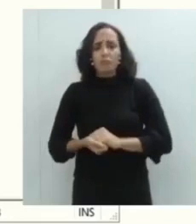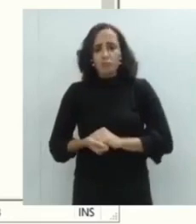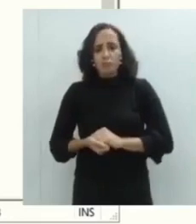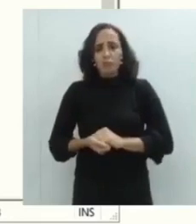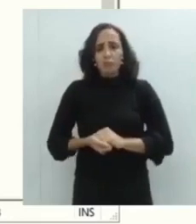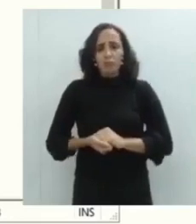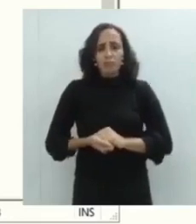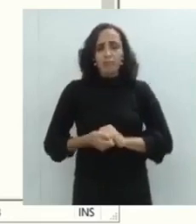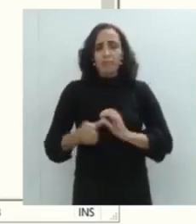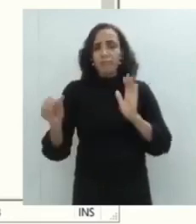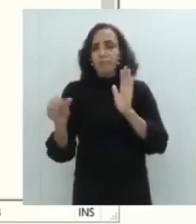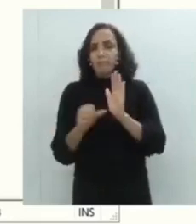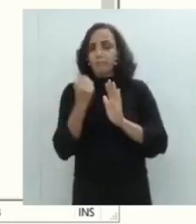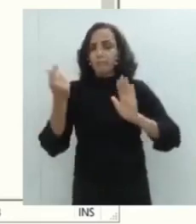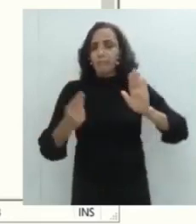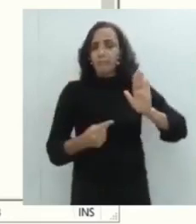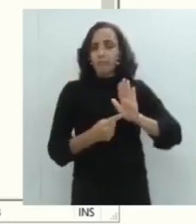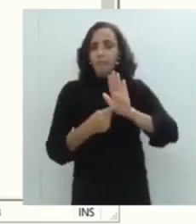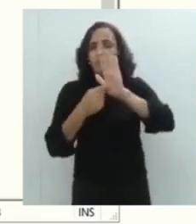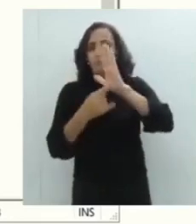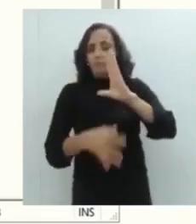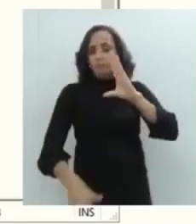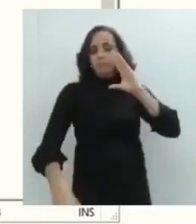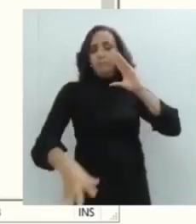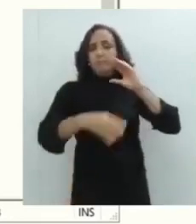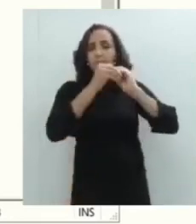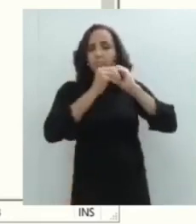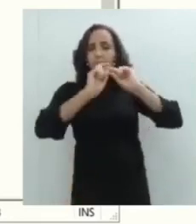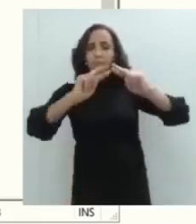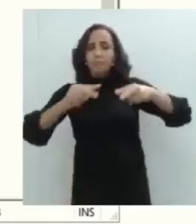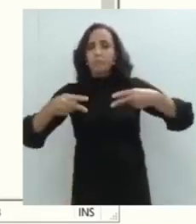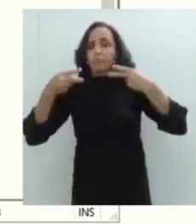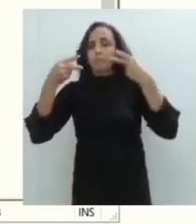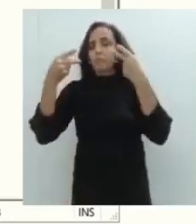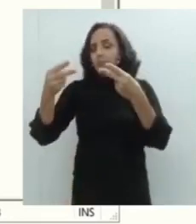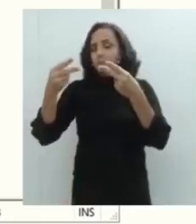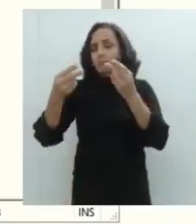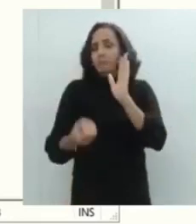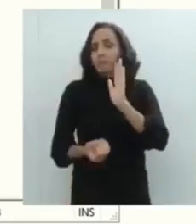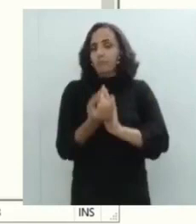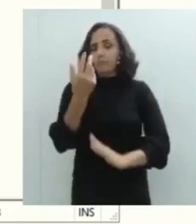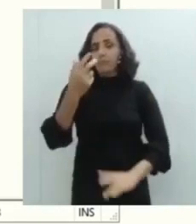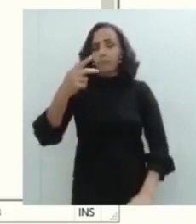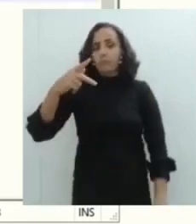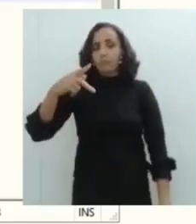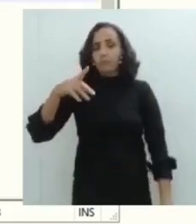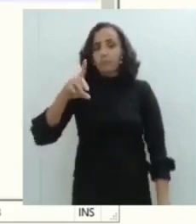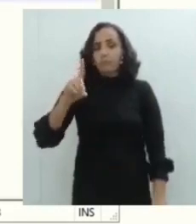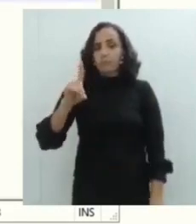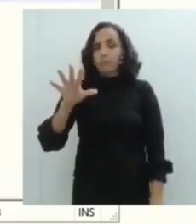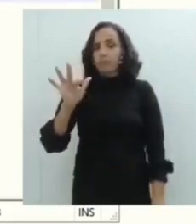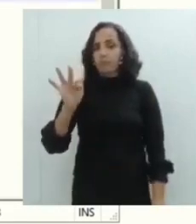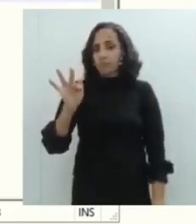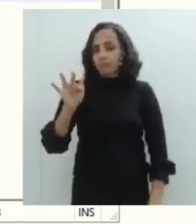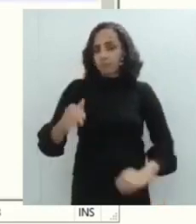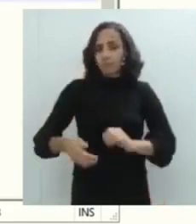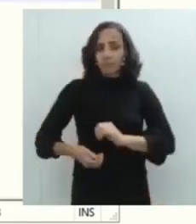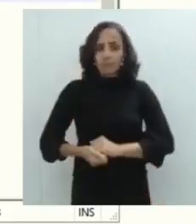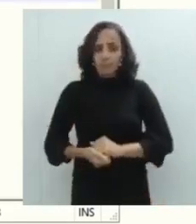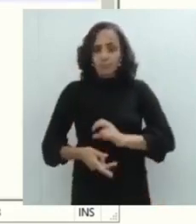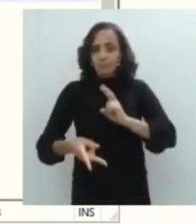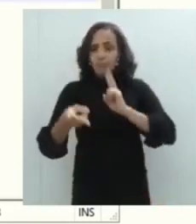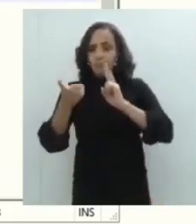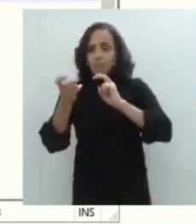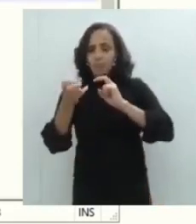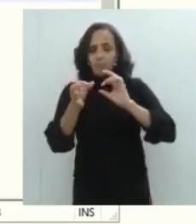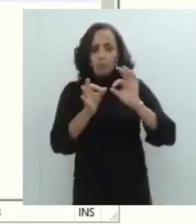Primeiro eu vou mostrar a vocês como é que a gente inseriu esse link para criar o PDF. Perceba que nós já temos a